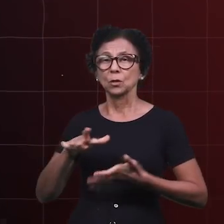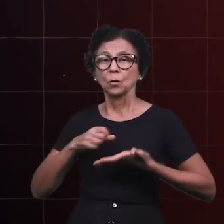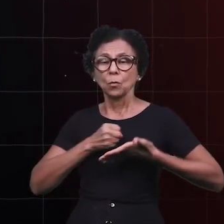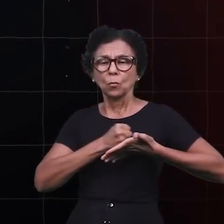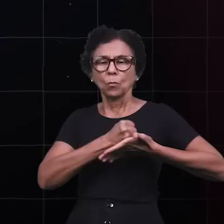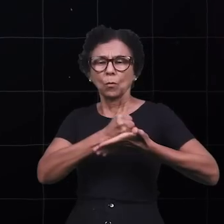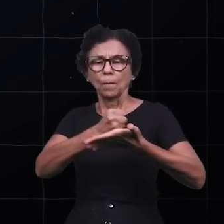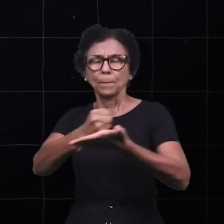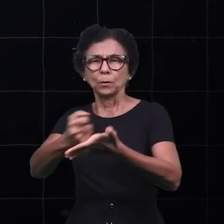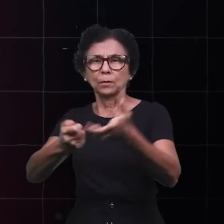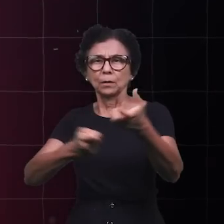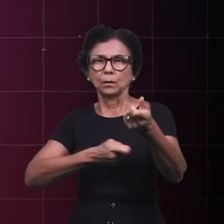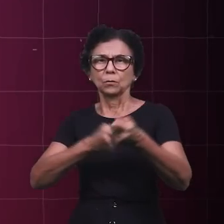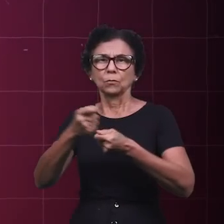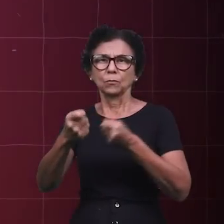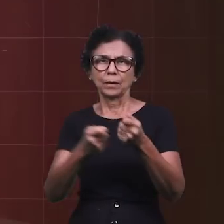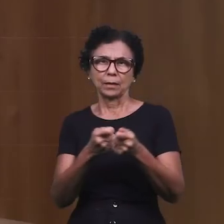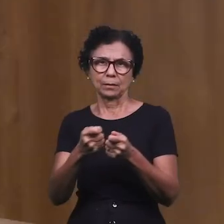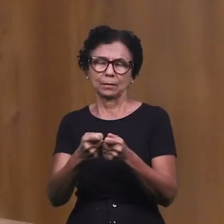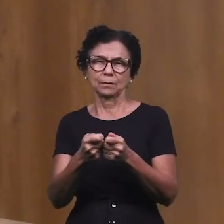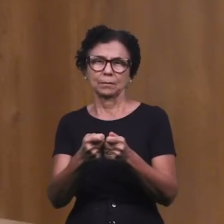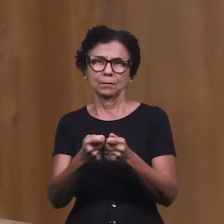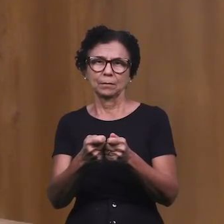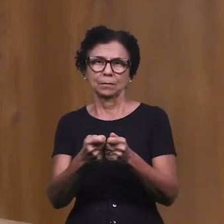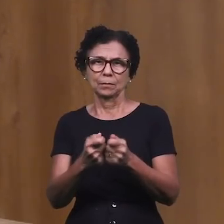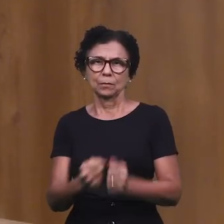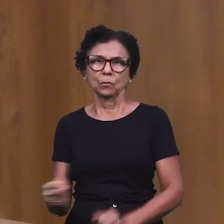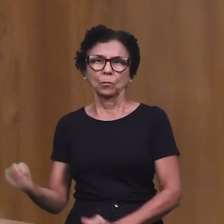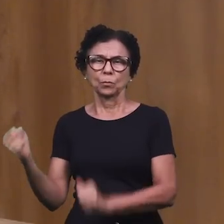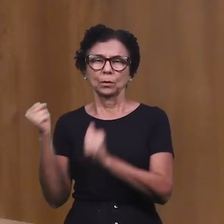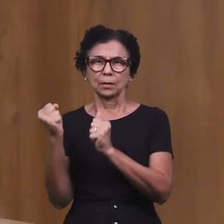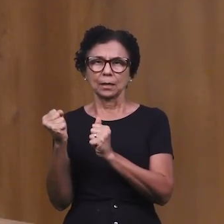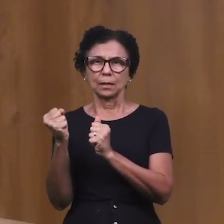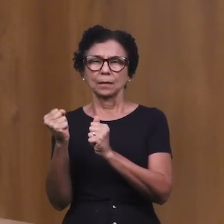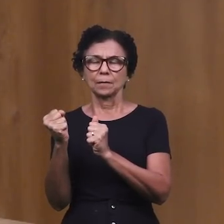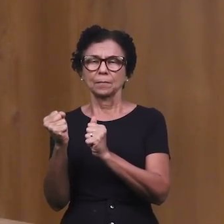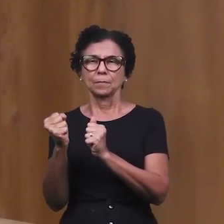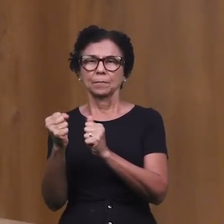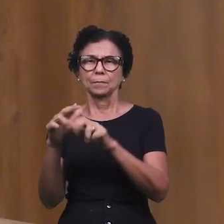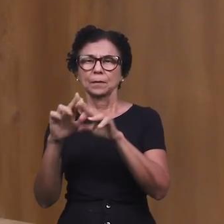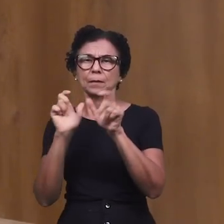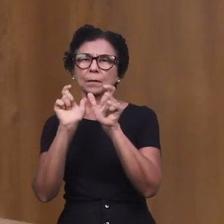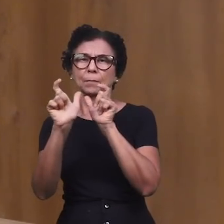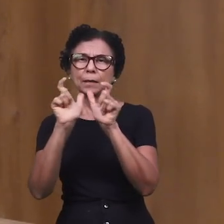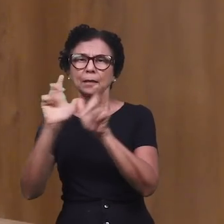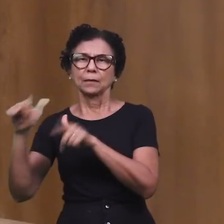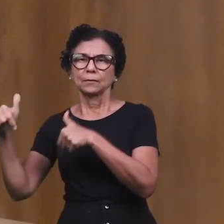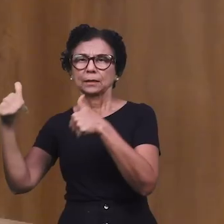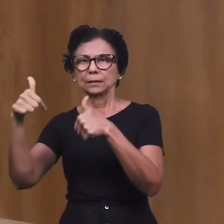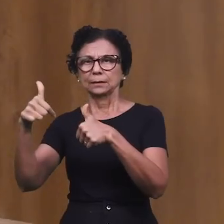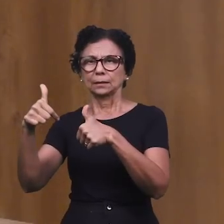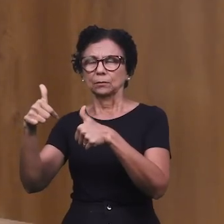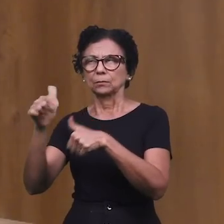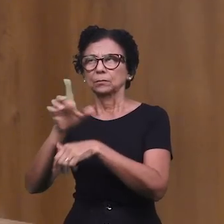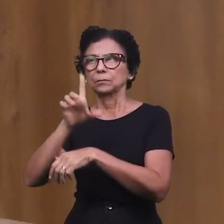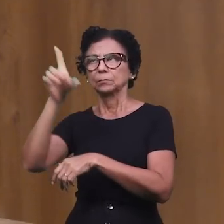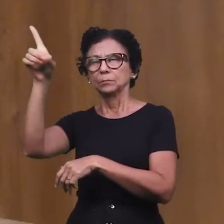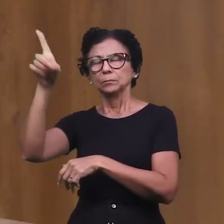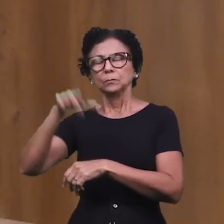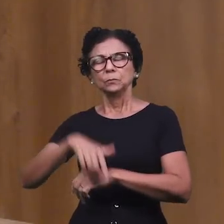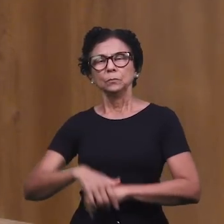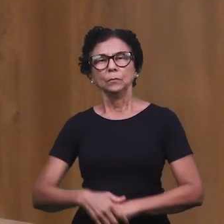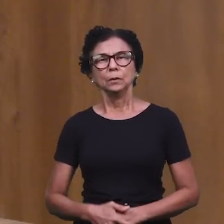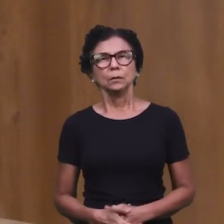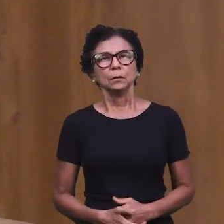coisas pela palavra do seu poder. Então, esse ajuste fino que a ciência ela identifica para